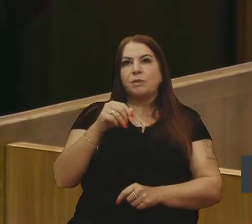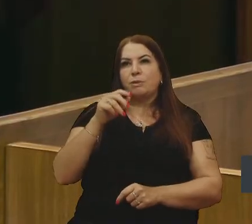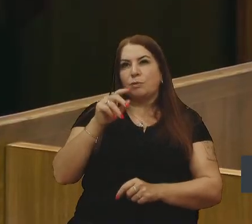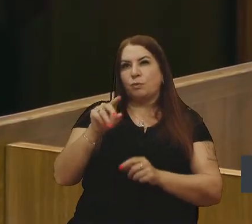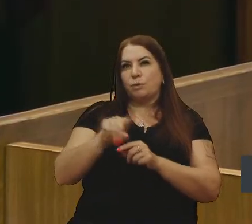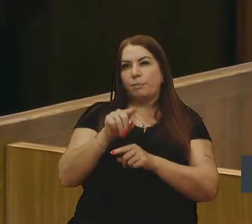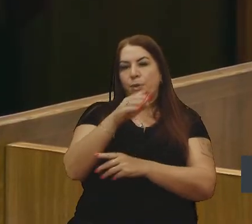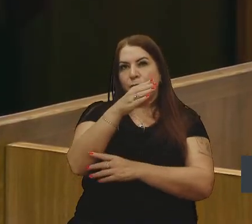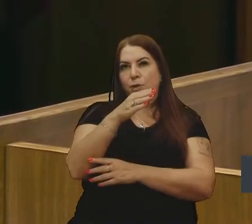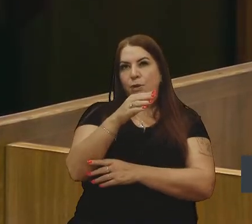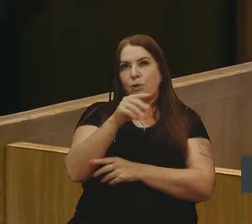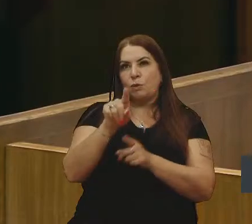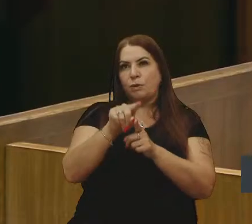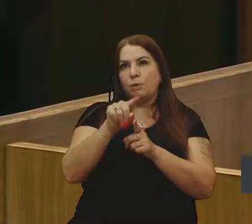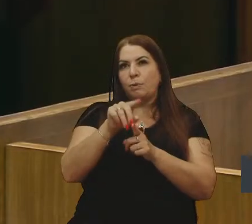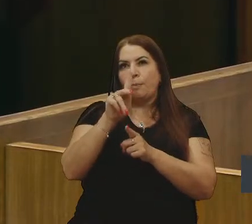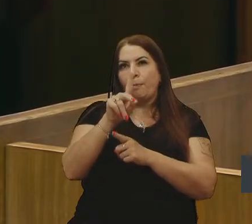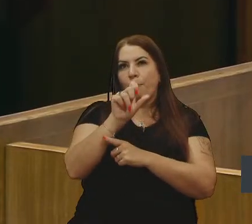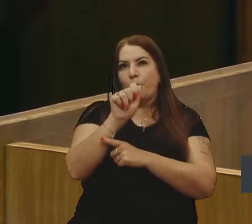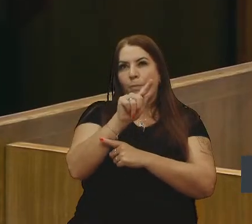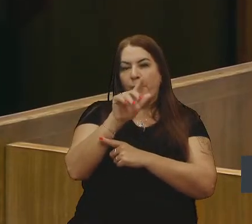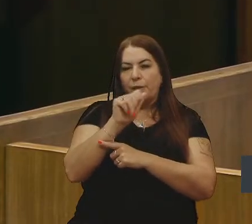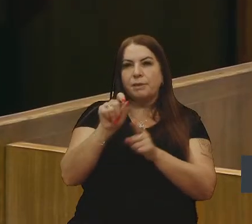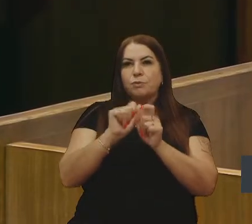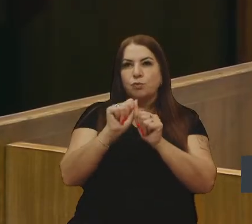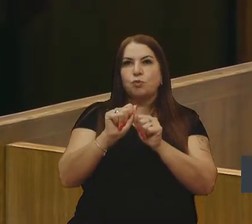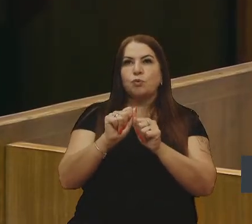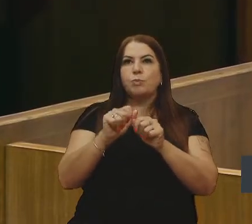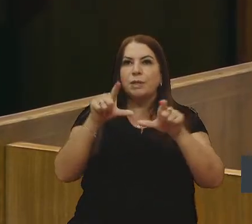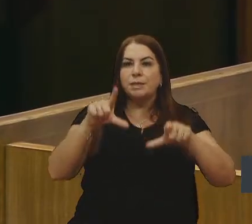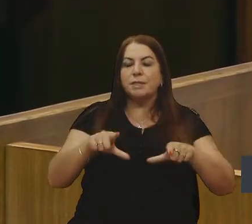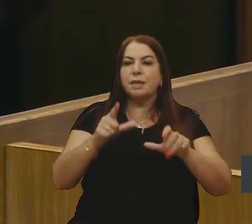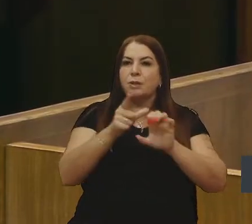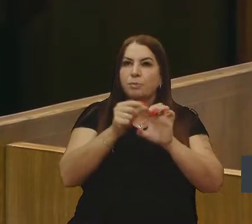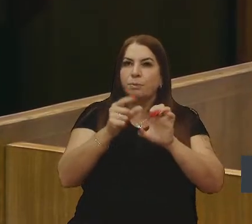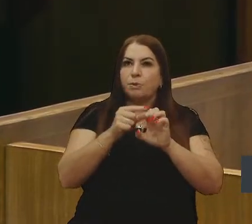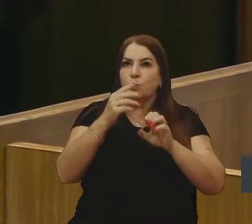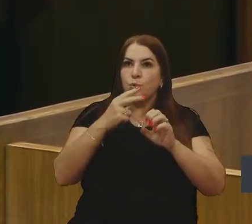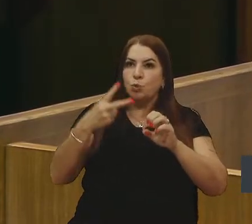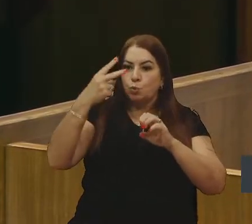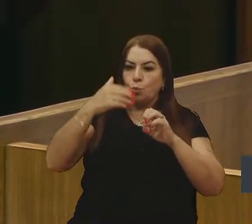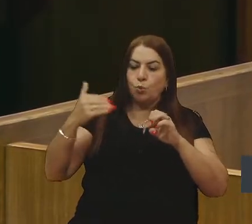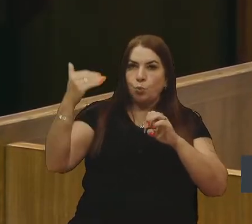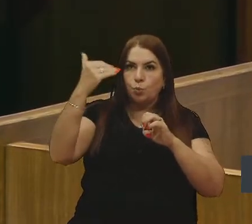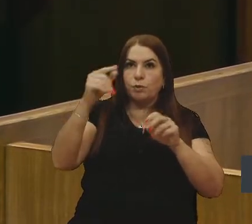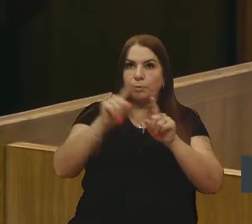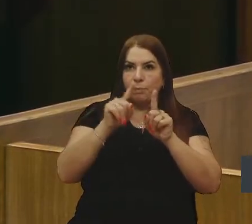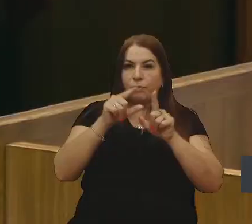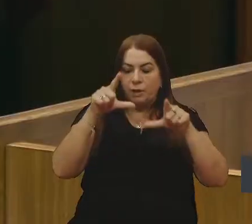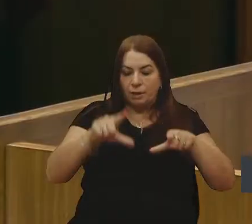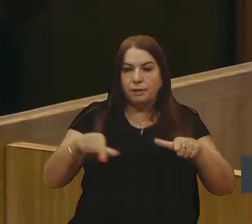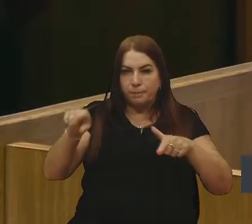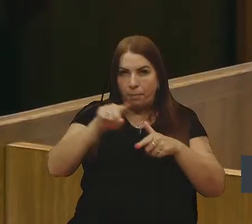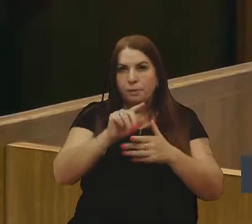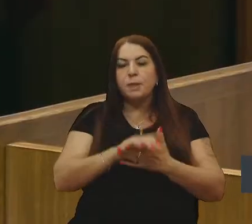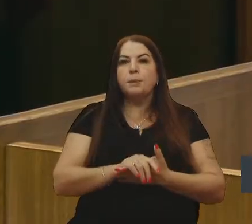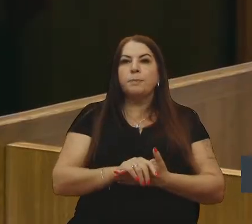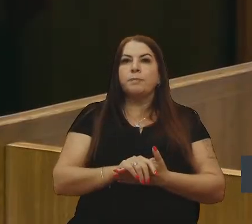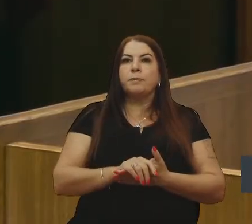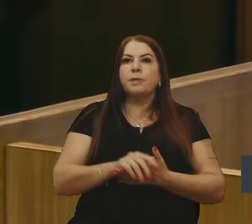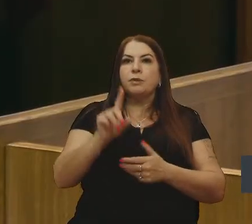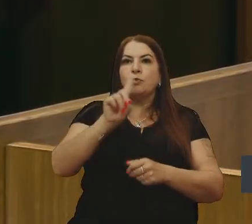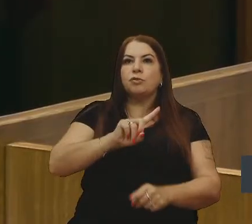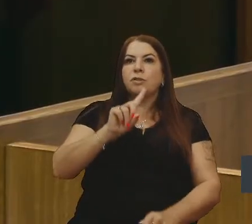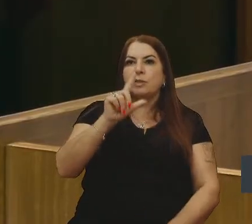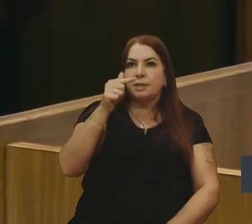tem o espaço da Prefeitura, juntamente a Sala do Empreendedor, no 2º andar. Então, vai acontecer naquele espaço. Dia